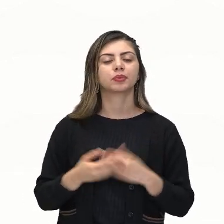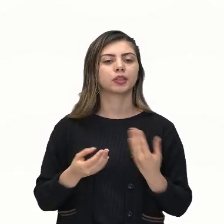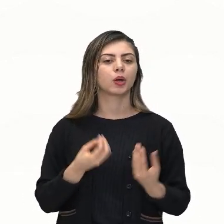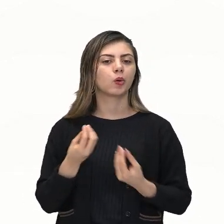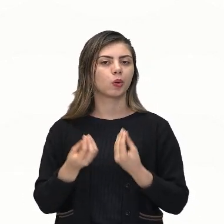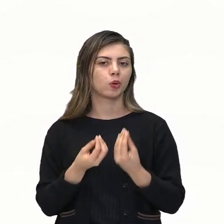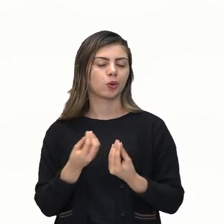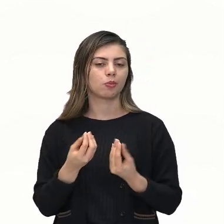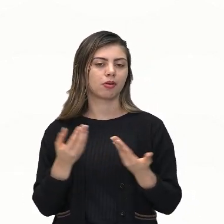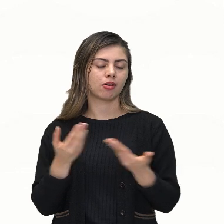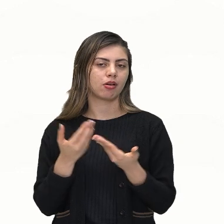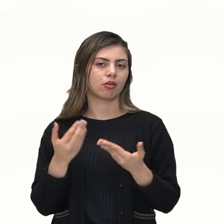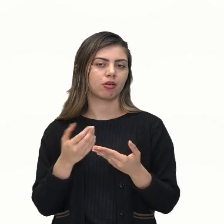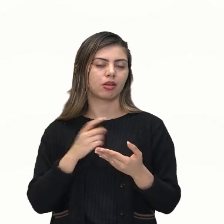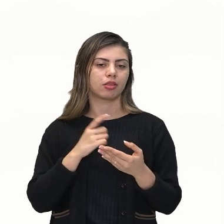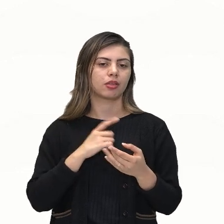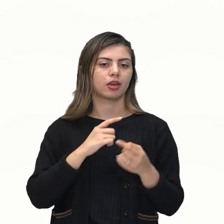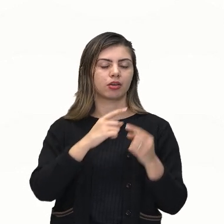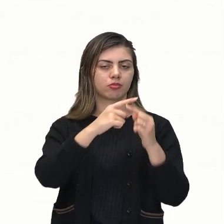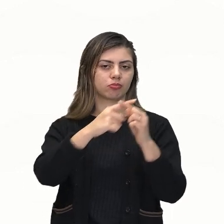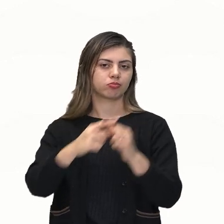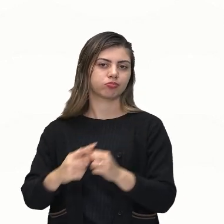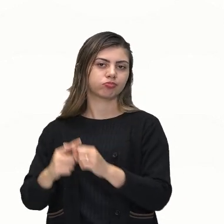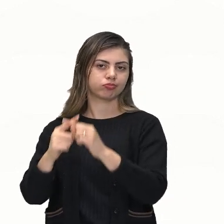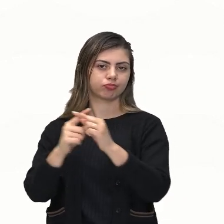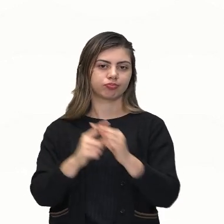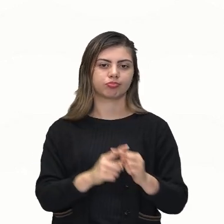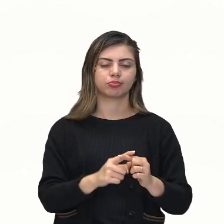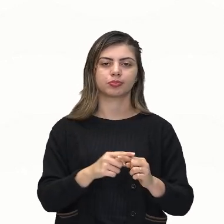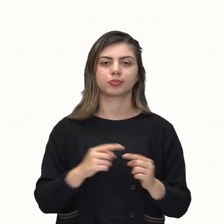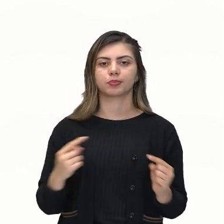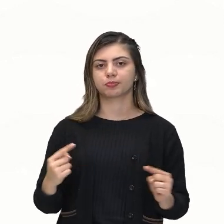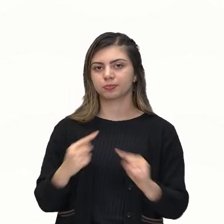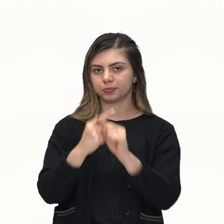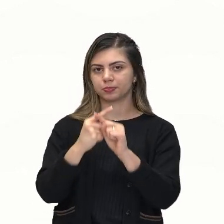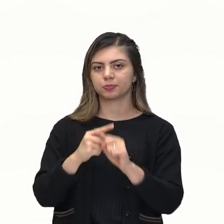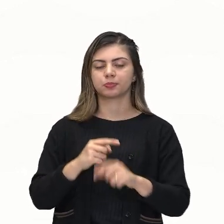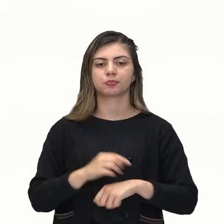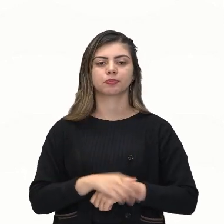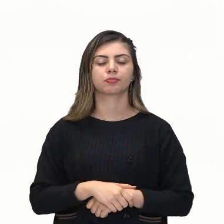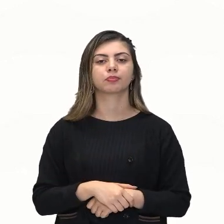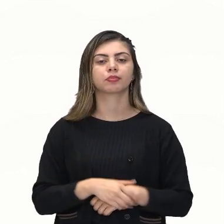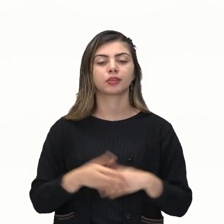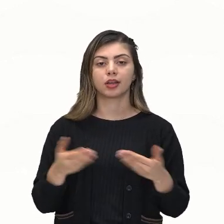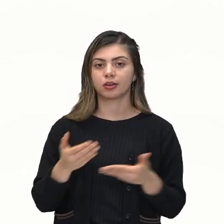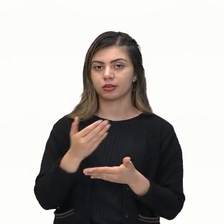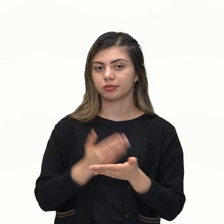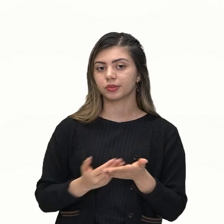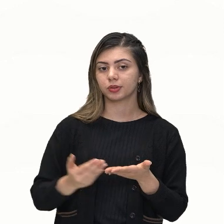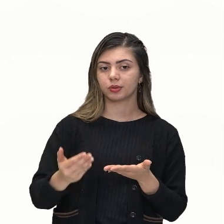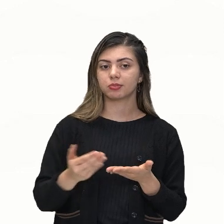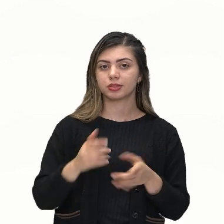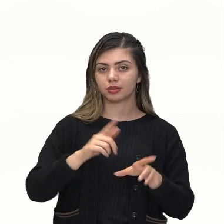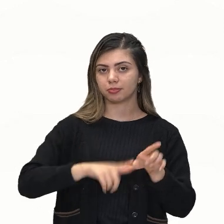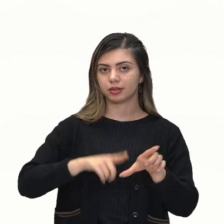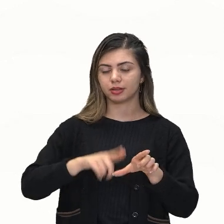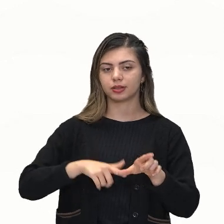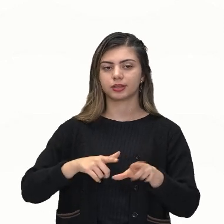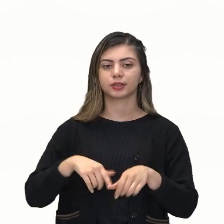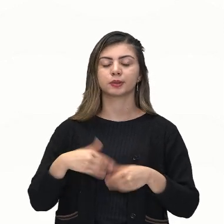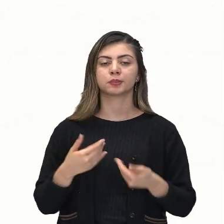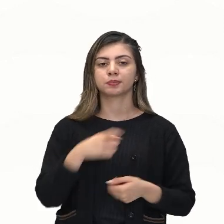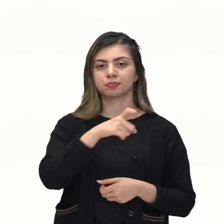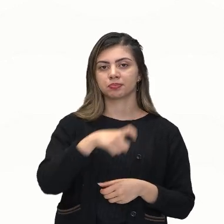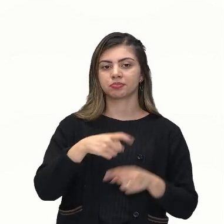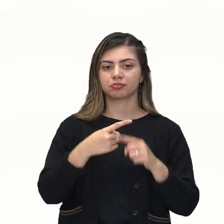resolver multiplicando os elementos em diagonal. Ou seja, vamos iniciar aqui pela letra, ó. X